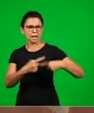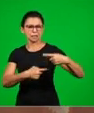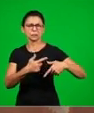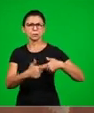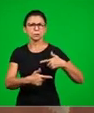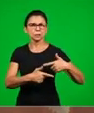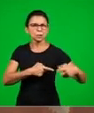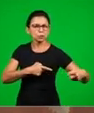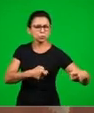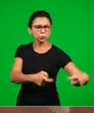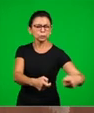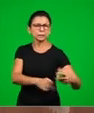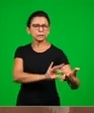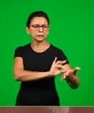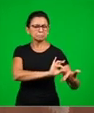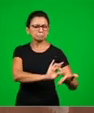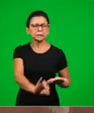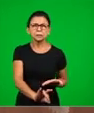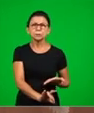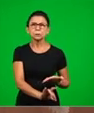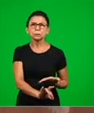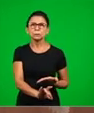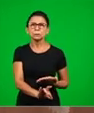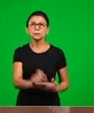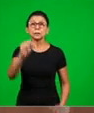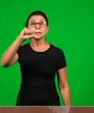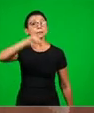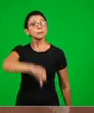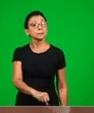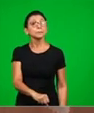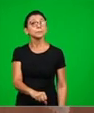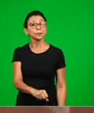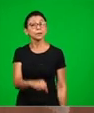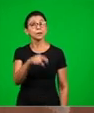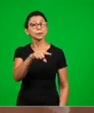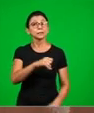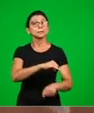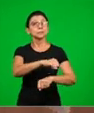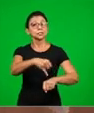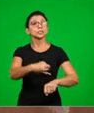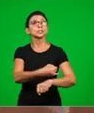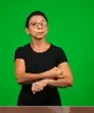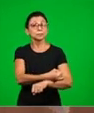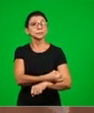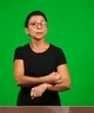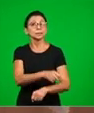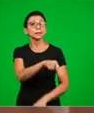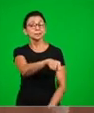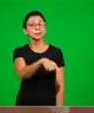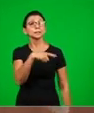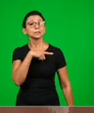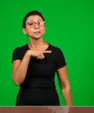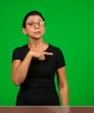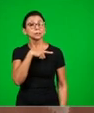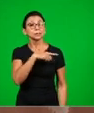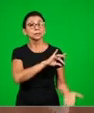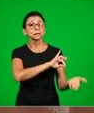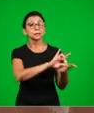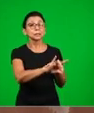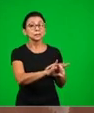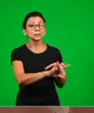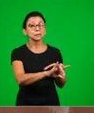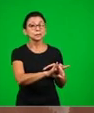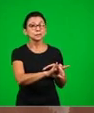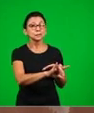pior, de dentro do próprio meio, é o que nós temos também no meio do rebanho. Não